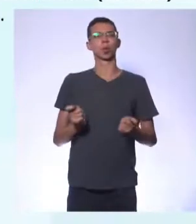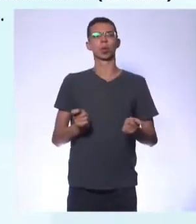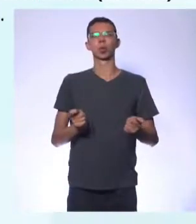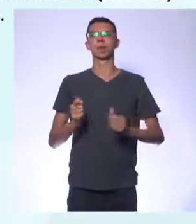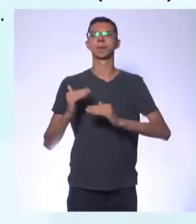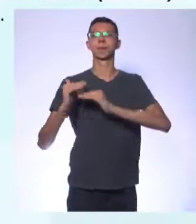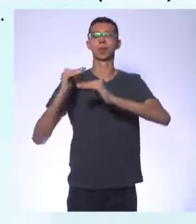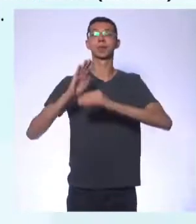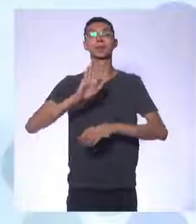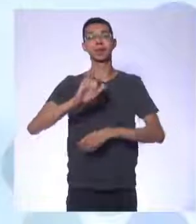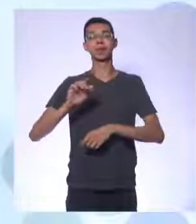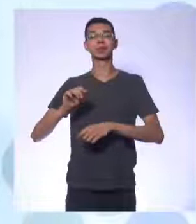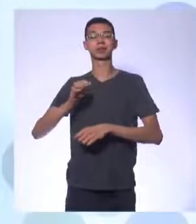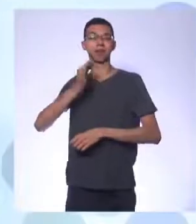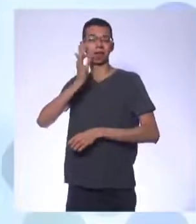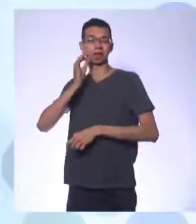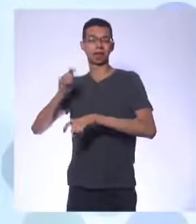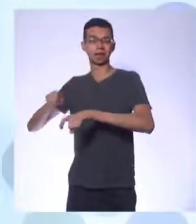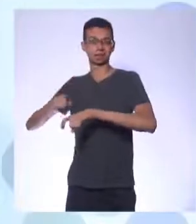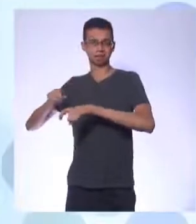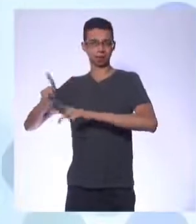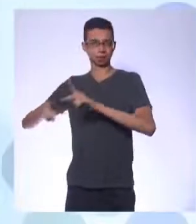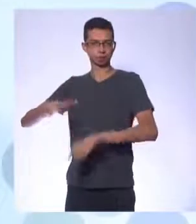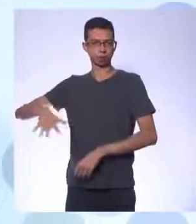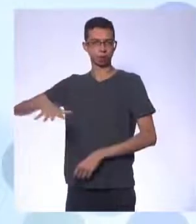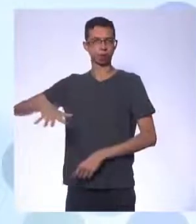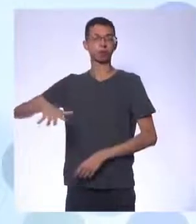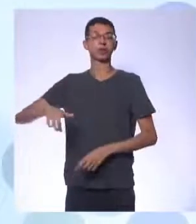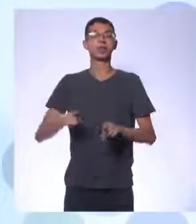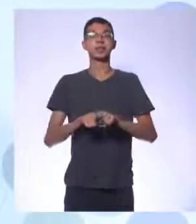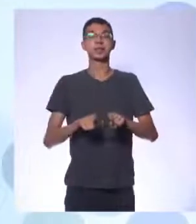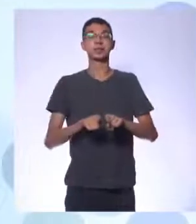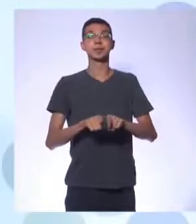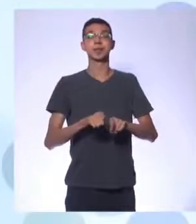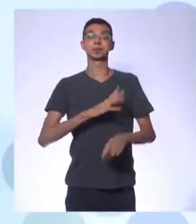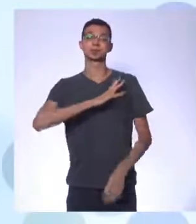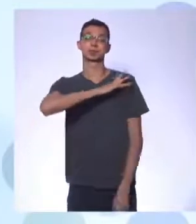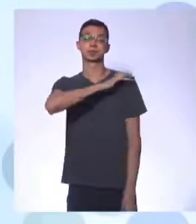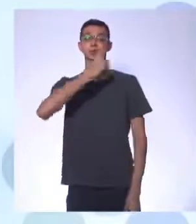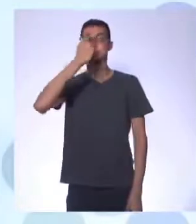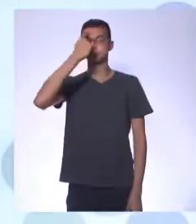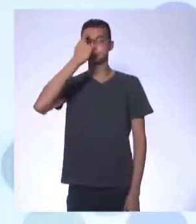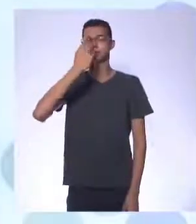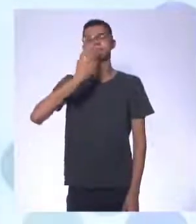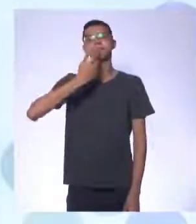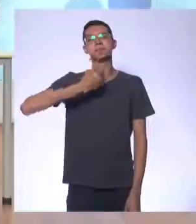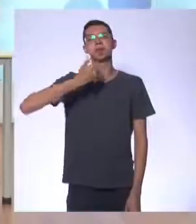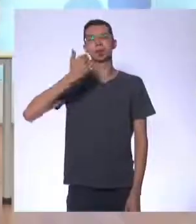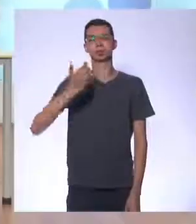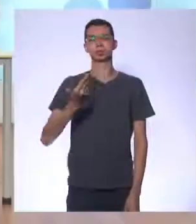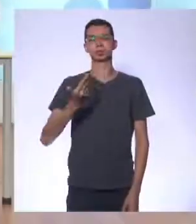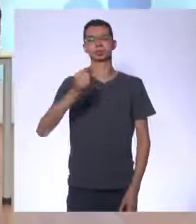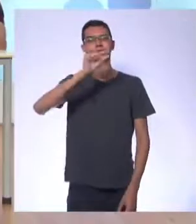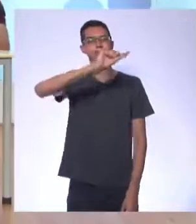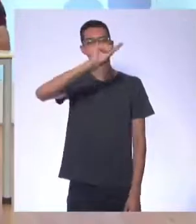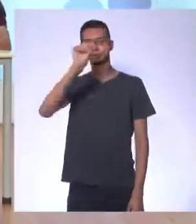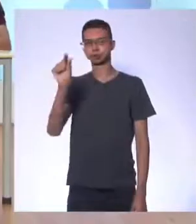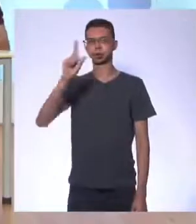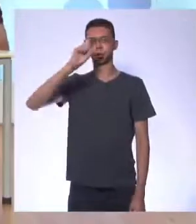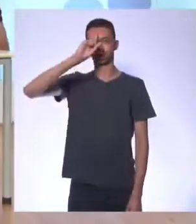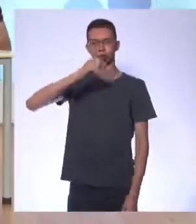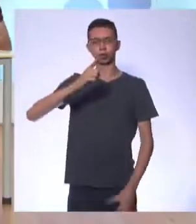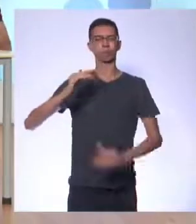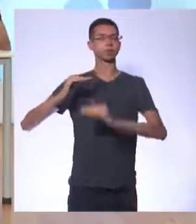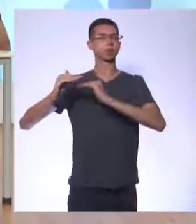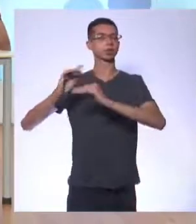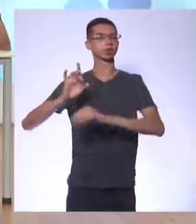ordem, com o progresso, e é o que foi parar ali na nossa bandeira nacional. Nada romântico ele. Nada romântico ele,